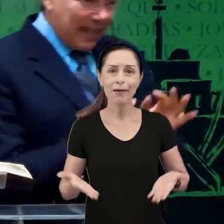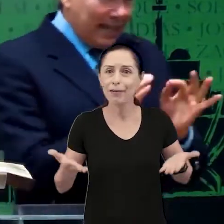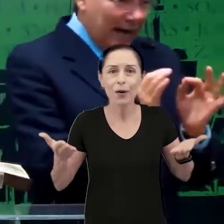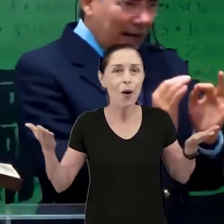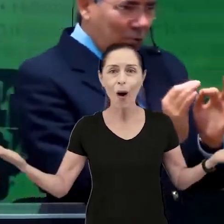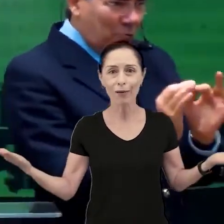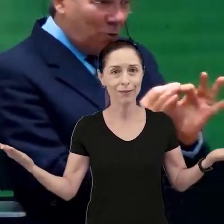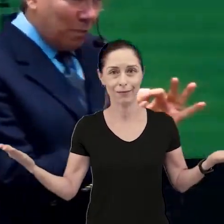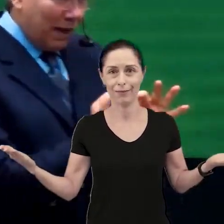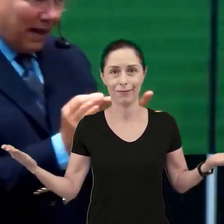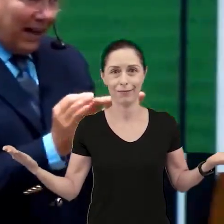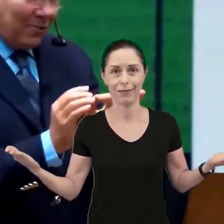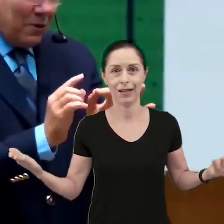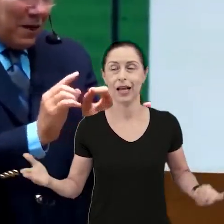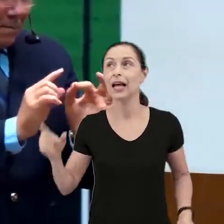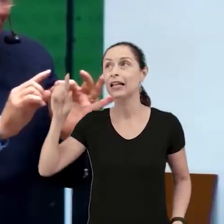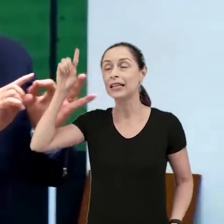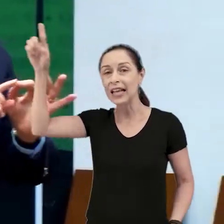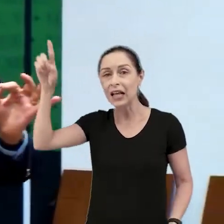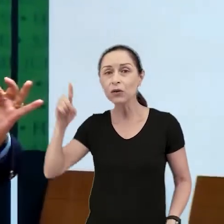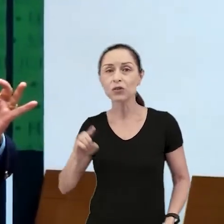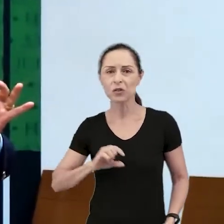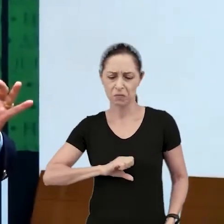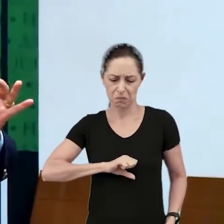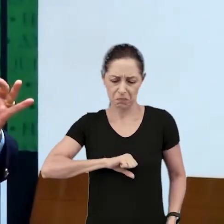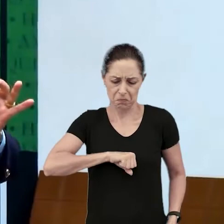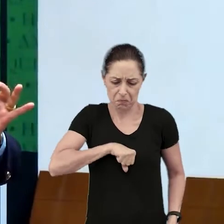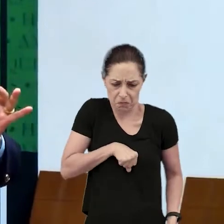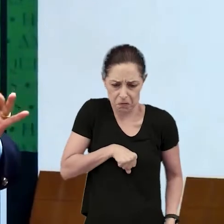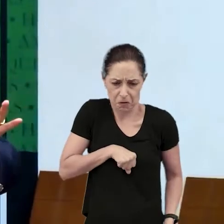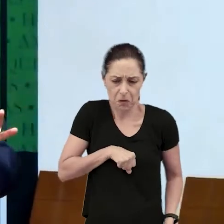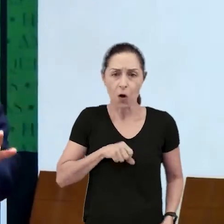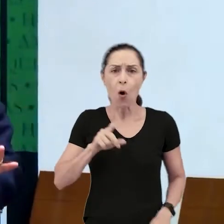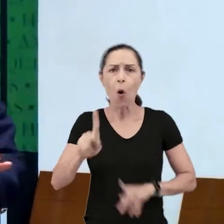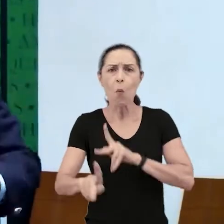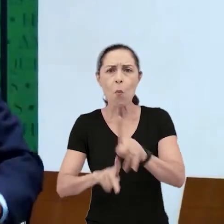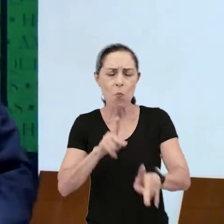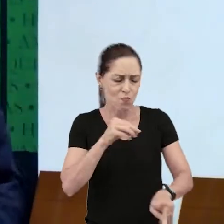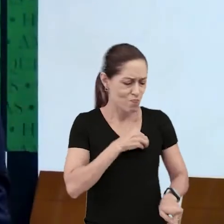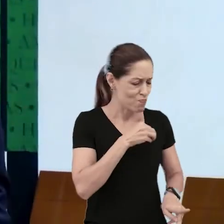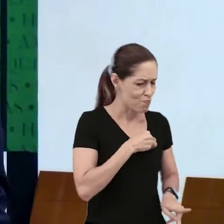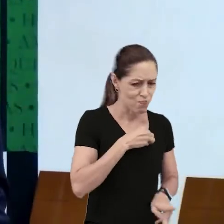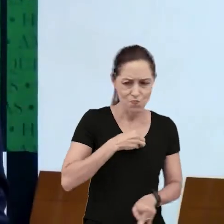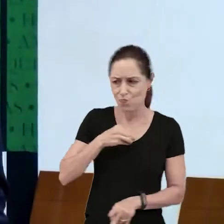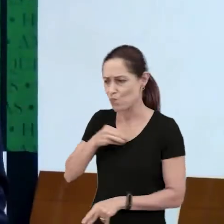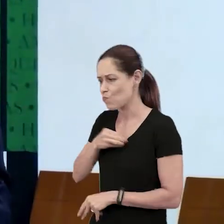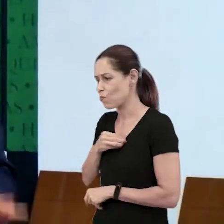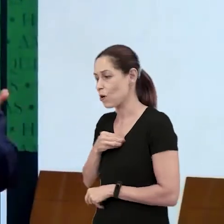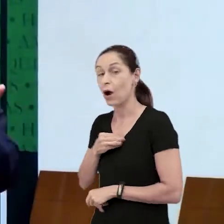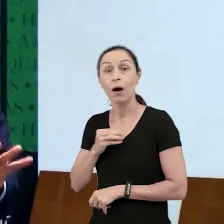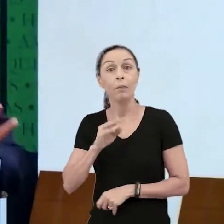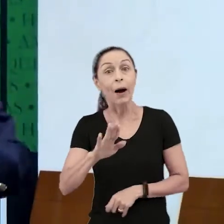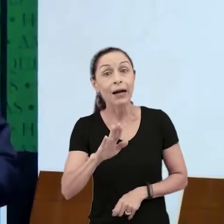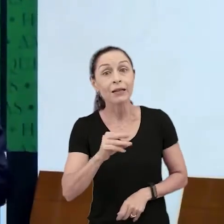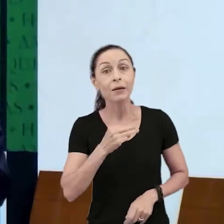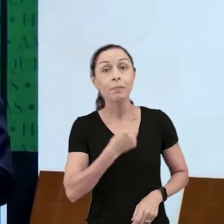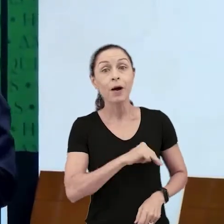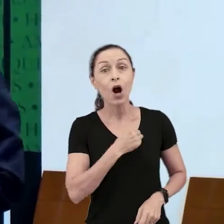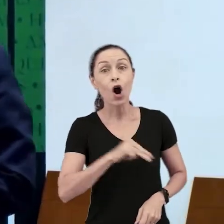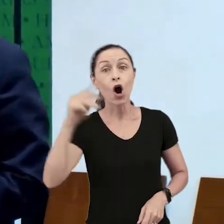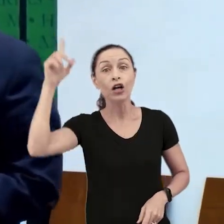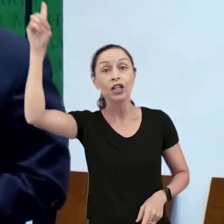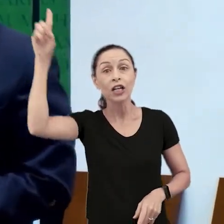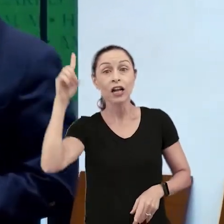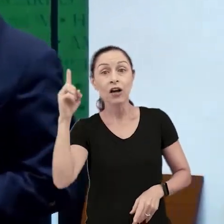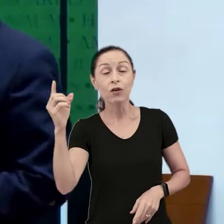Deus está irado com o pecado, mas vem a misericórdia de Deus e suplanta a sua ira. Ele não retém a sua ira para